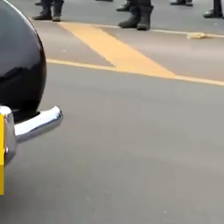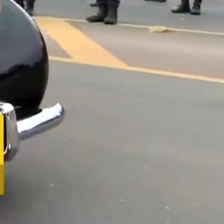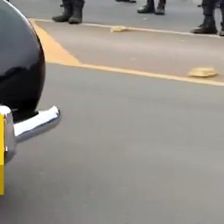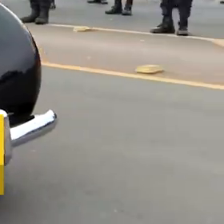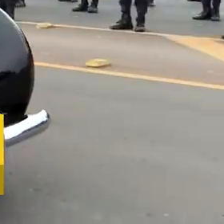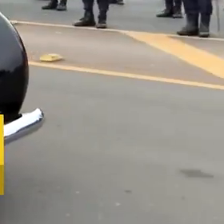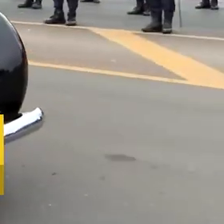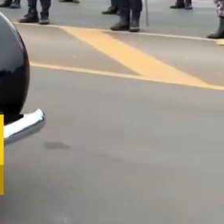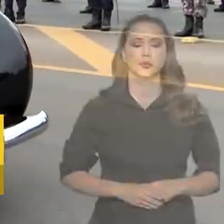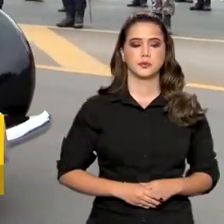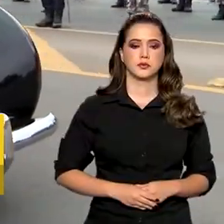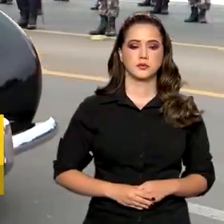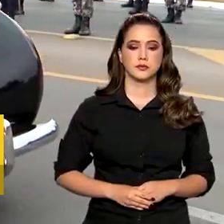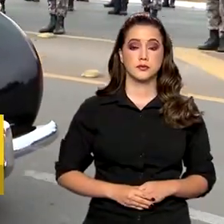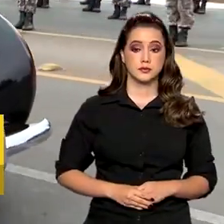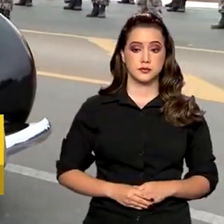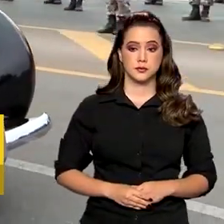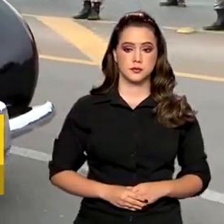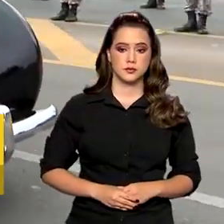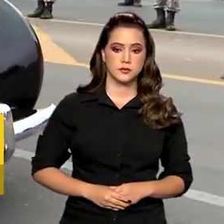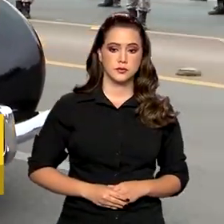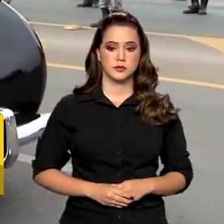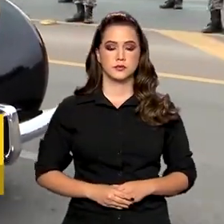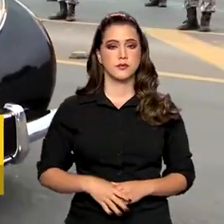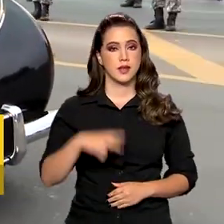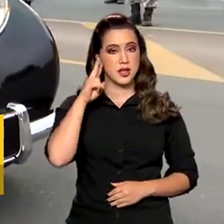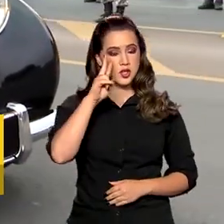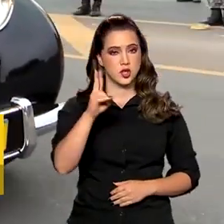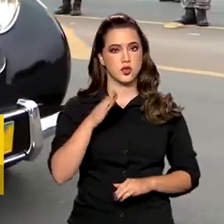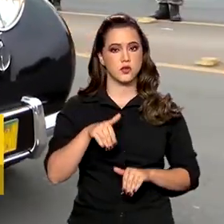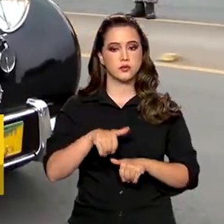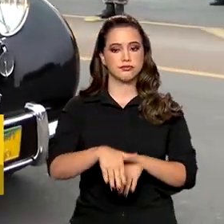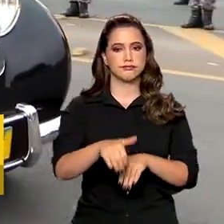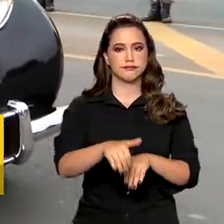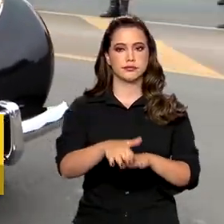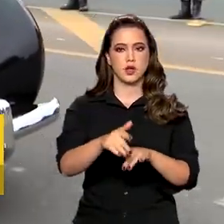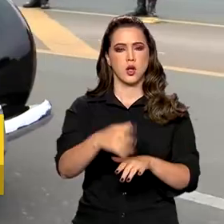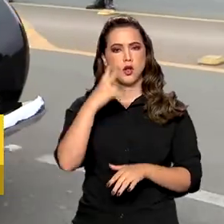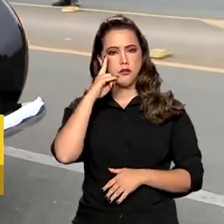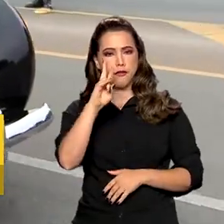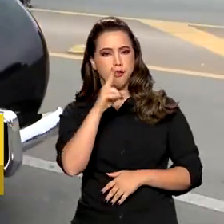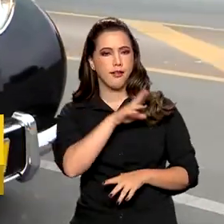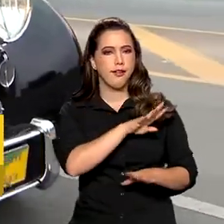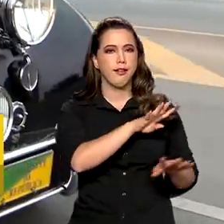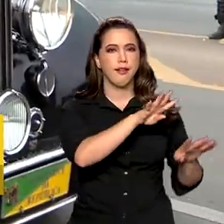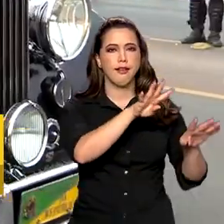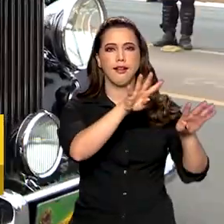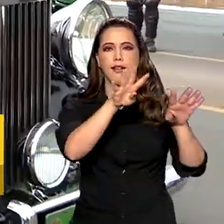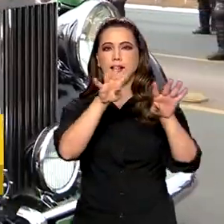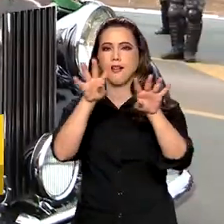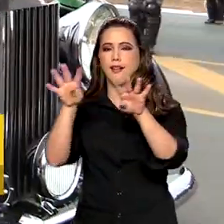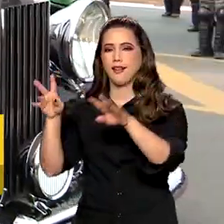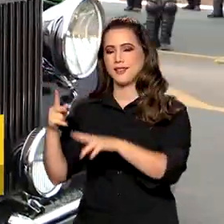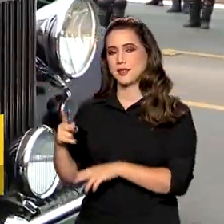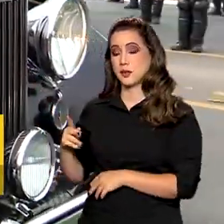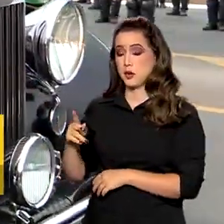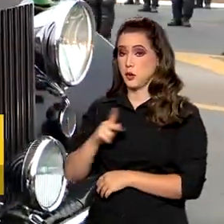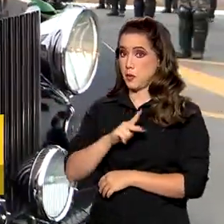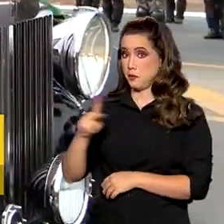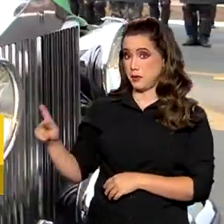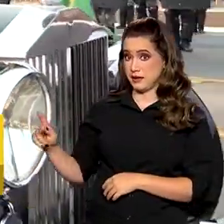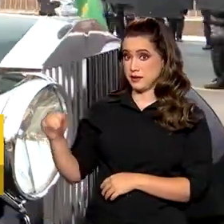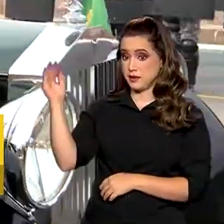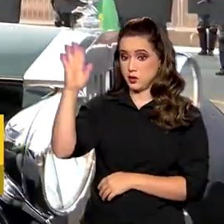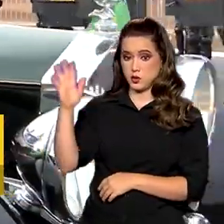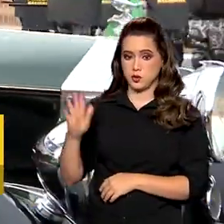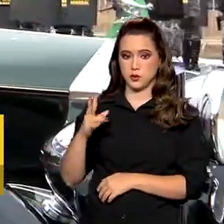presidente, né, e acompanha o presidente com o olhar, né? Então, isso aí faz parte do cerimonial, né, de militar de